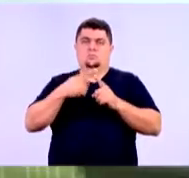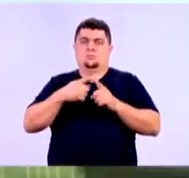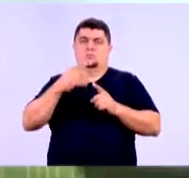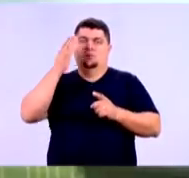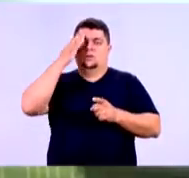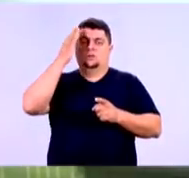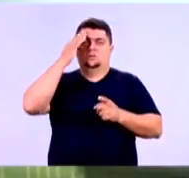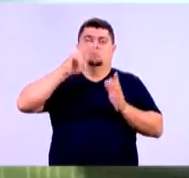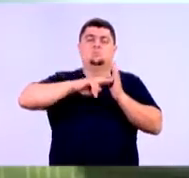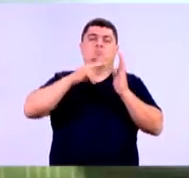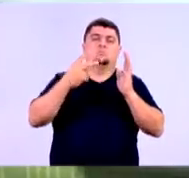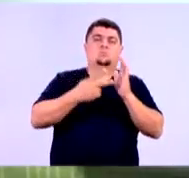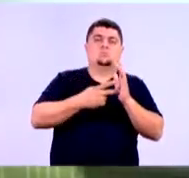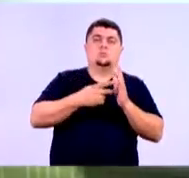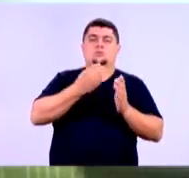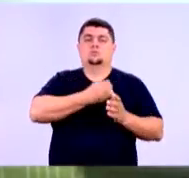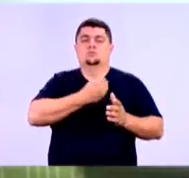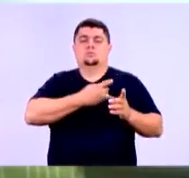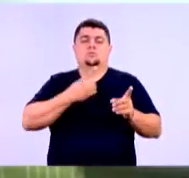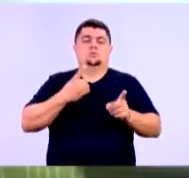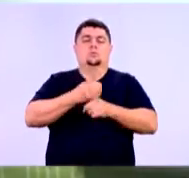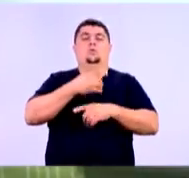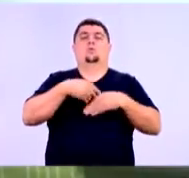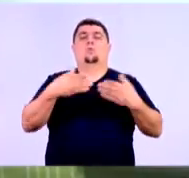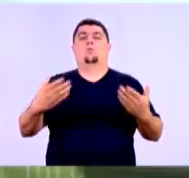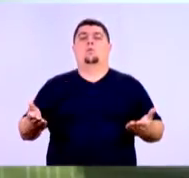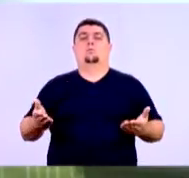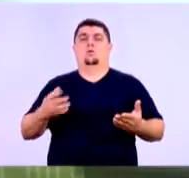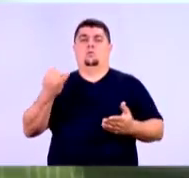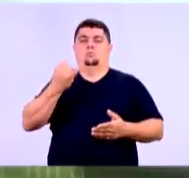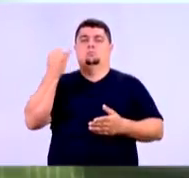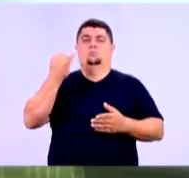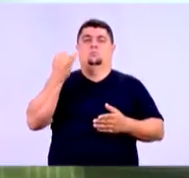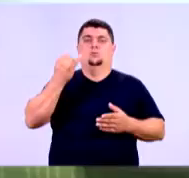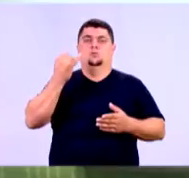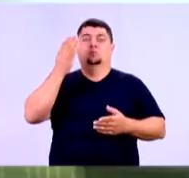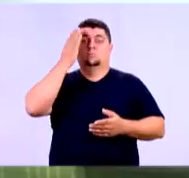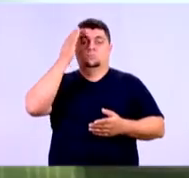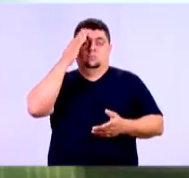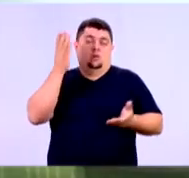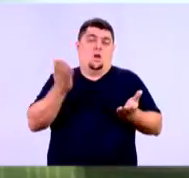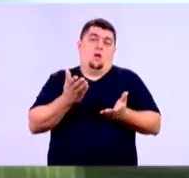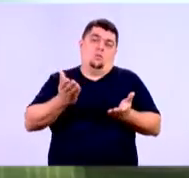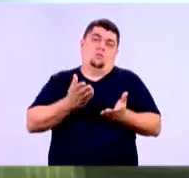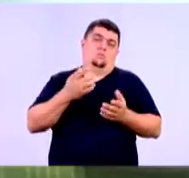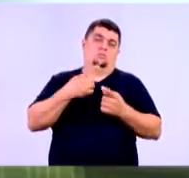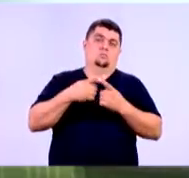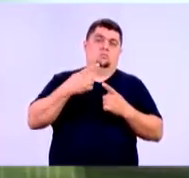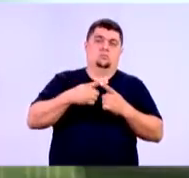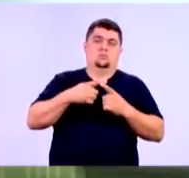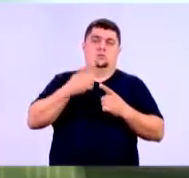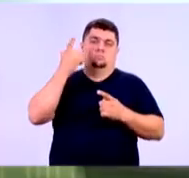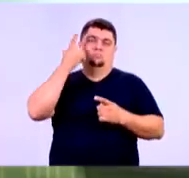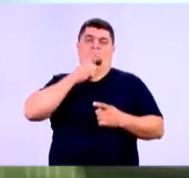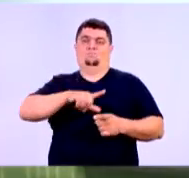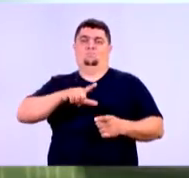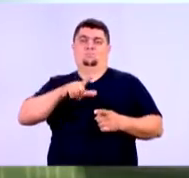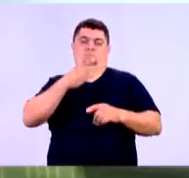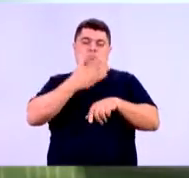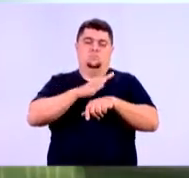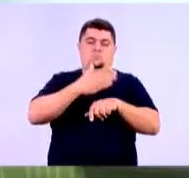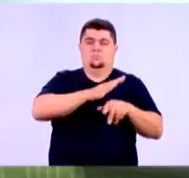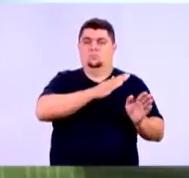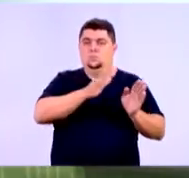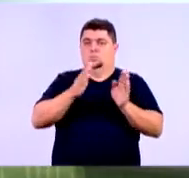o significado de cada um dos números que vocês vão encontrar. Então é importante compreender essa etapa da nossa aula para conseguir fazer bem a atividade de